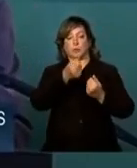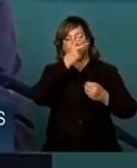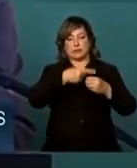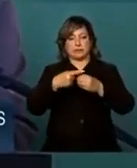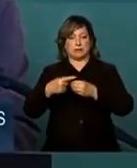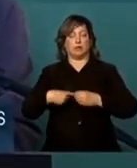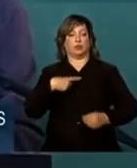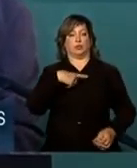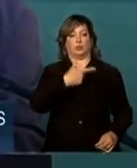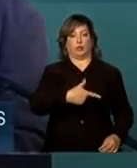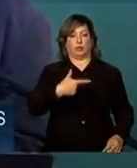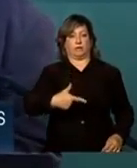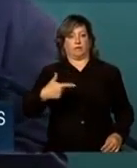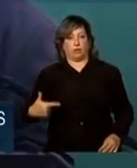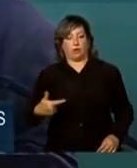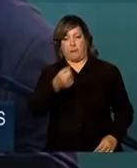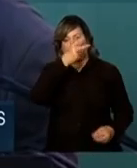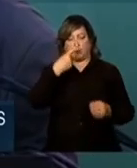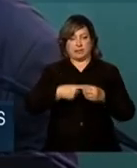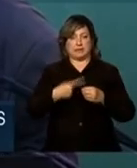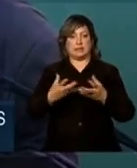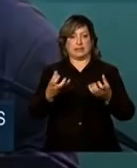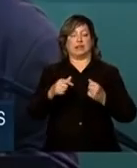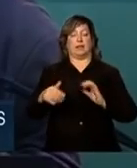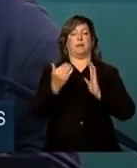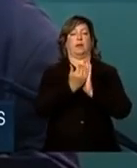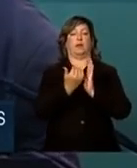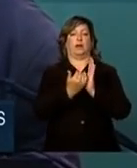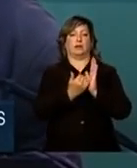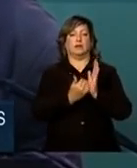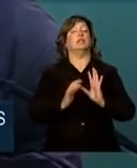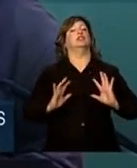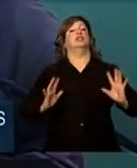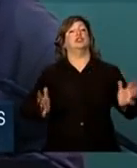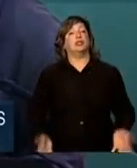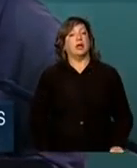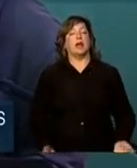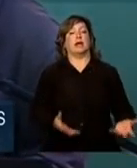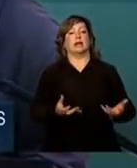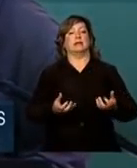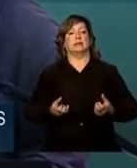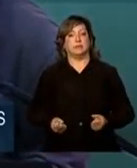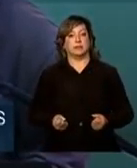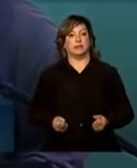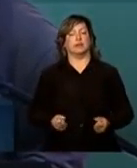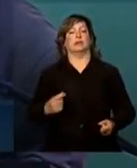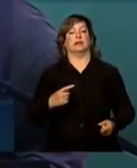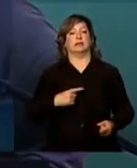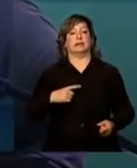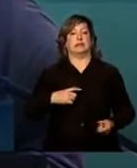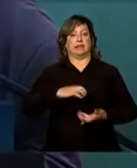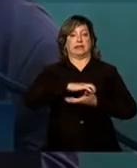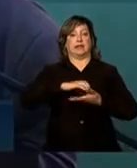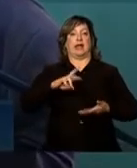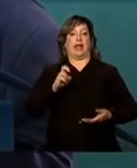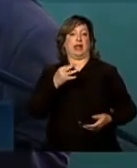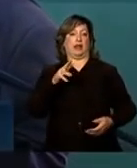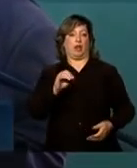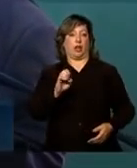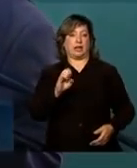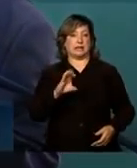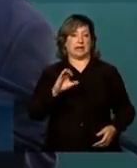222 municípios do estado do Piauí beneficiados pelo programa, já receberam tanto a retroescavadeira como a